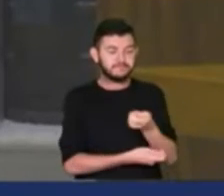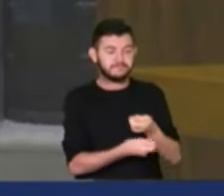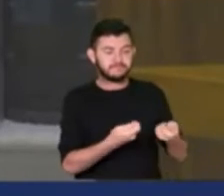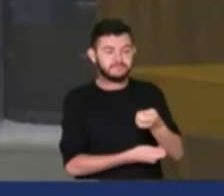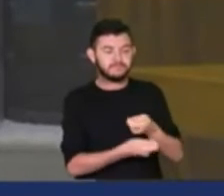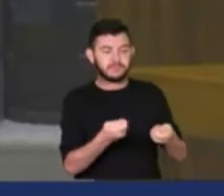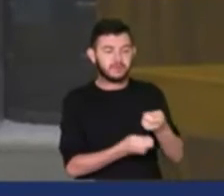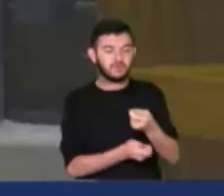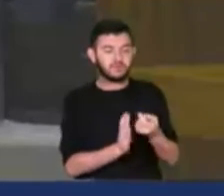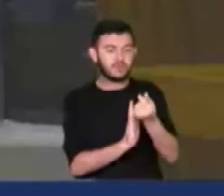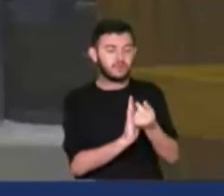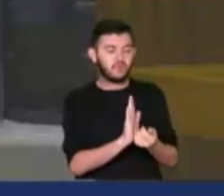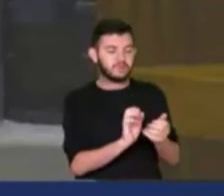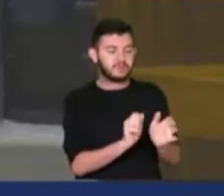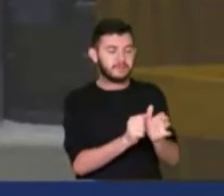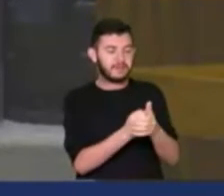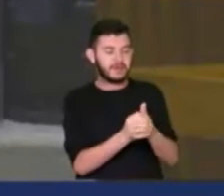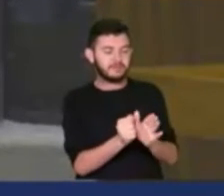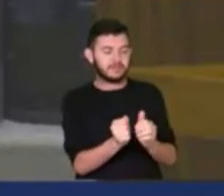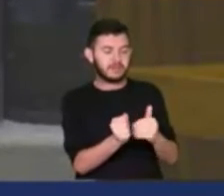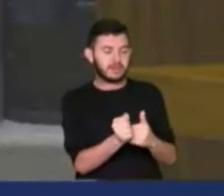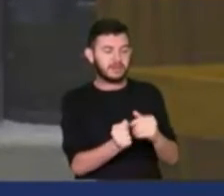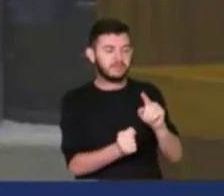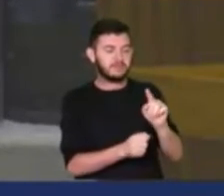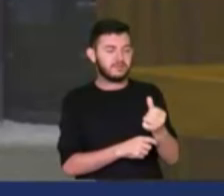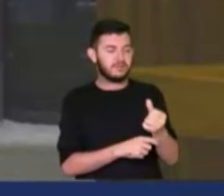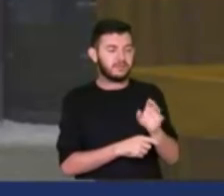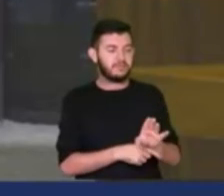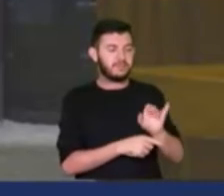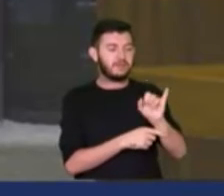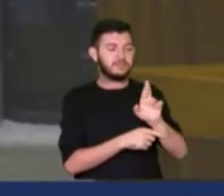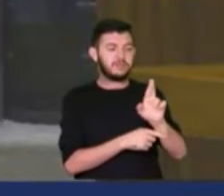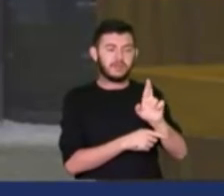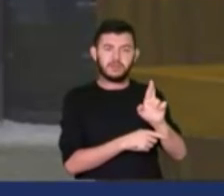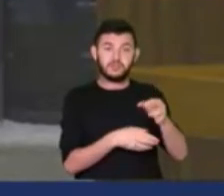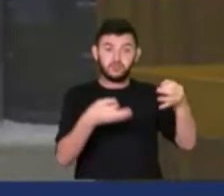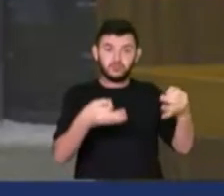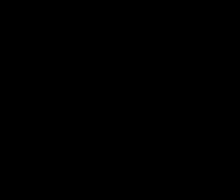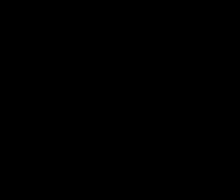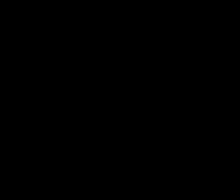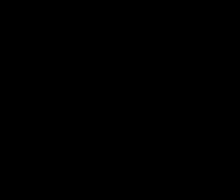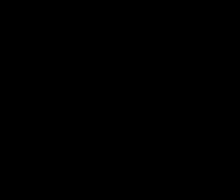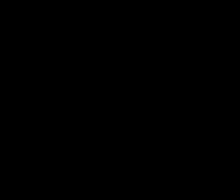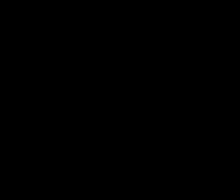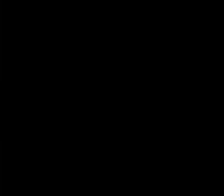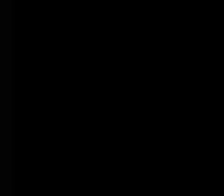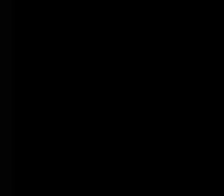bilhões de reais. Isso não é justo. Tire do orçamento secreto e dê para a educação.